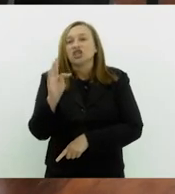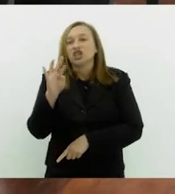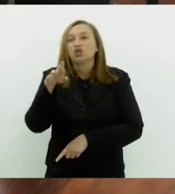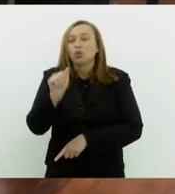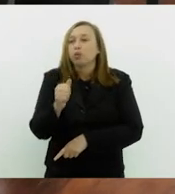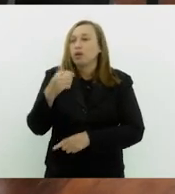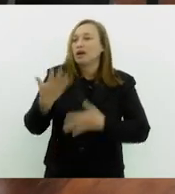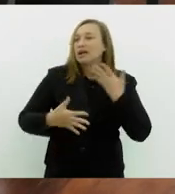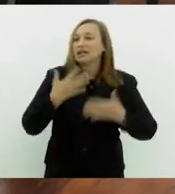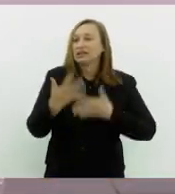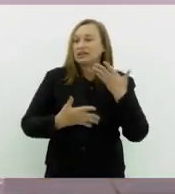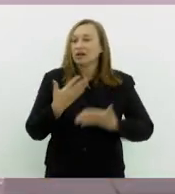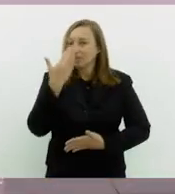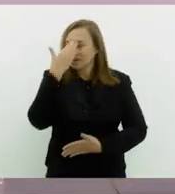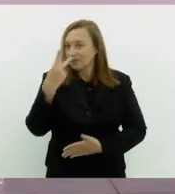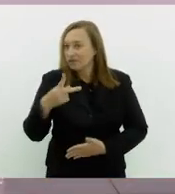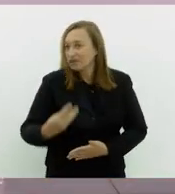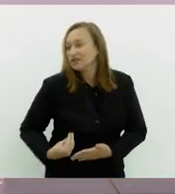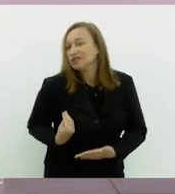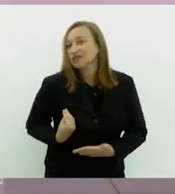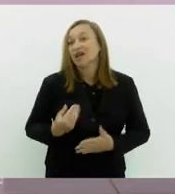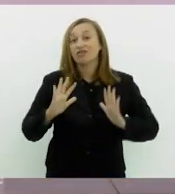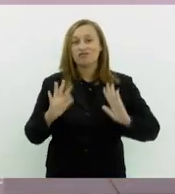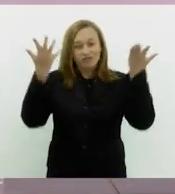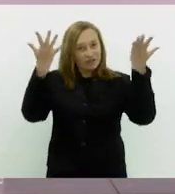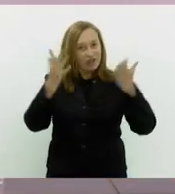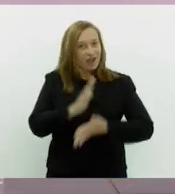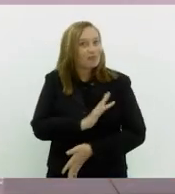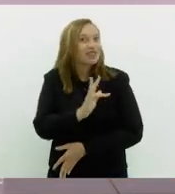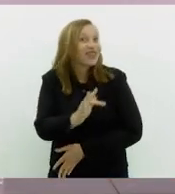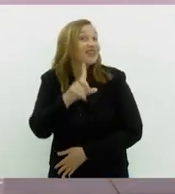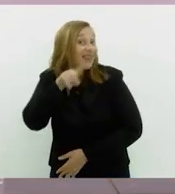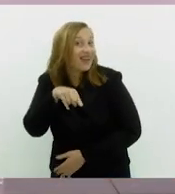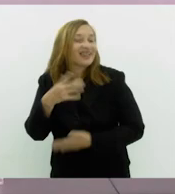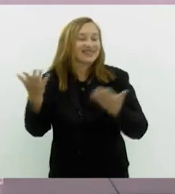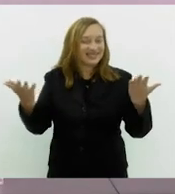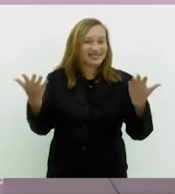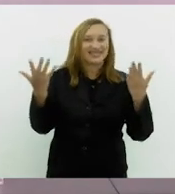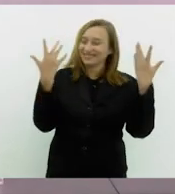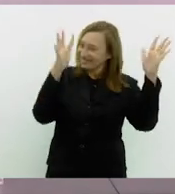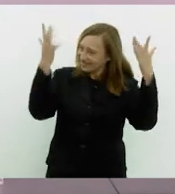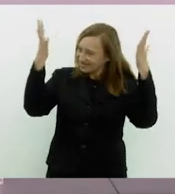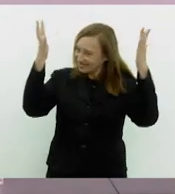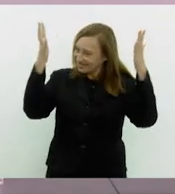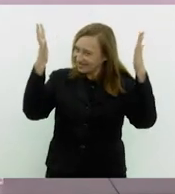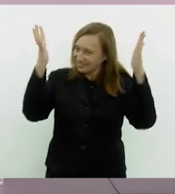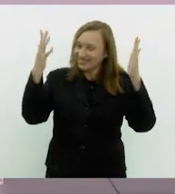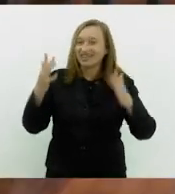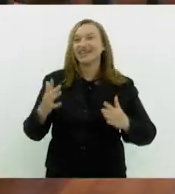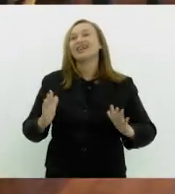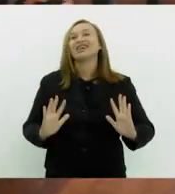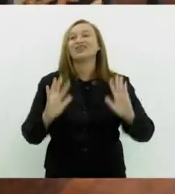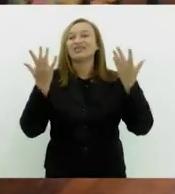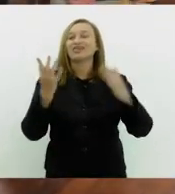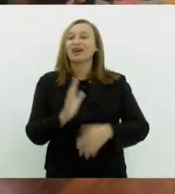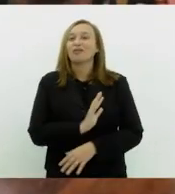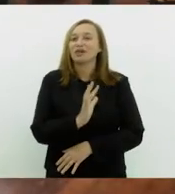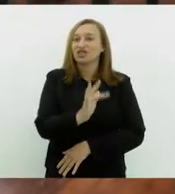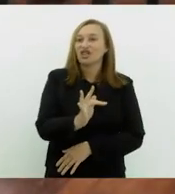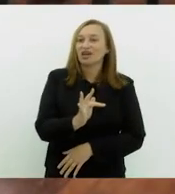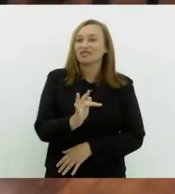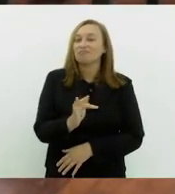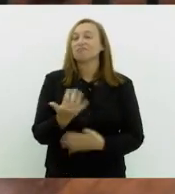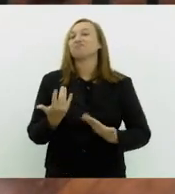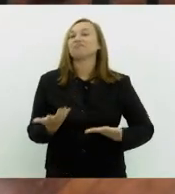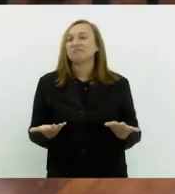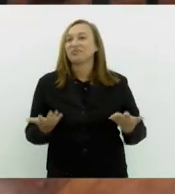de vocês. E viva a Baixada, né, gente? A Baixada Fluminense tem que